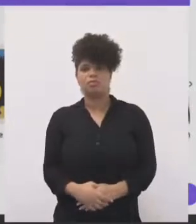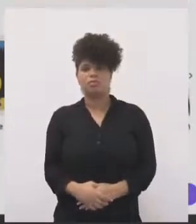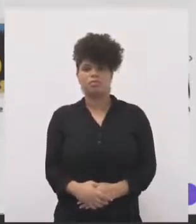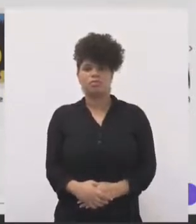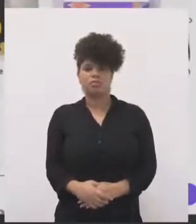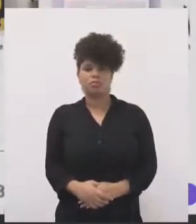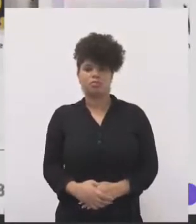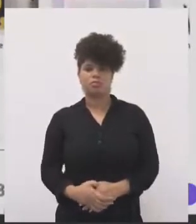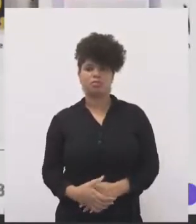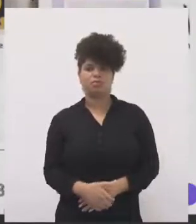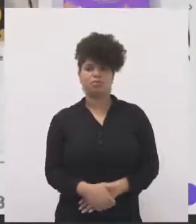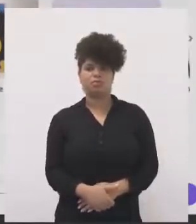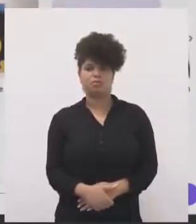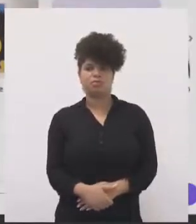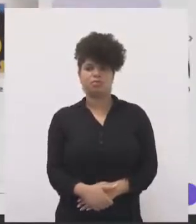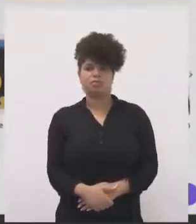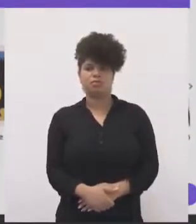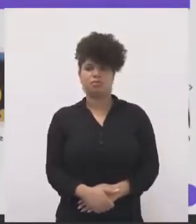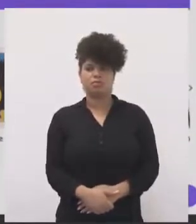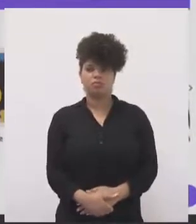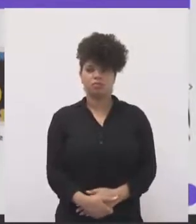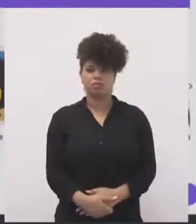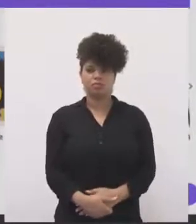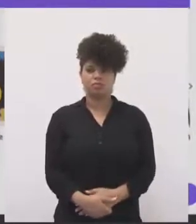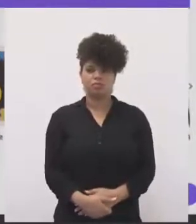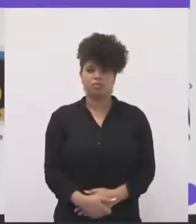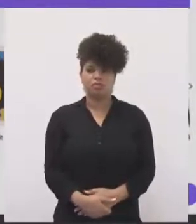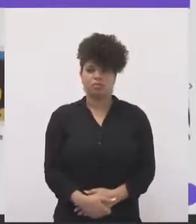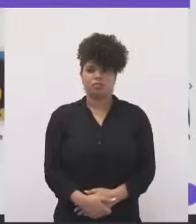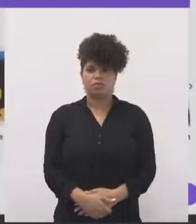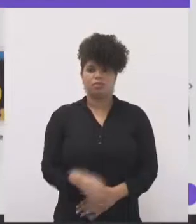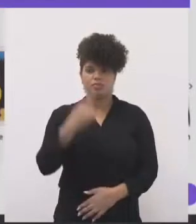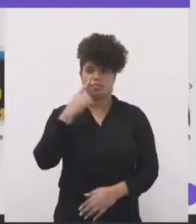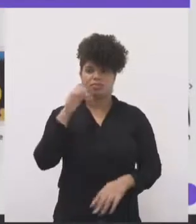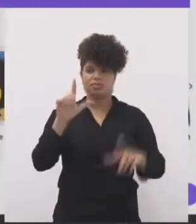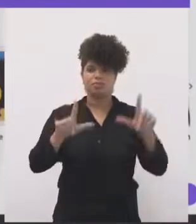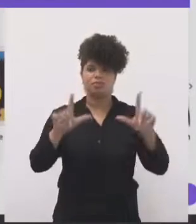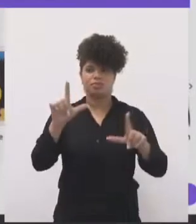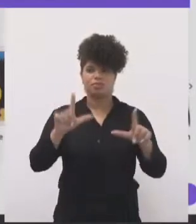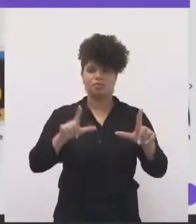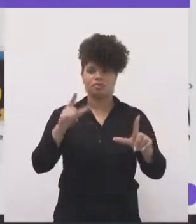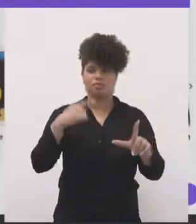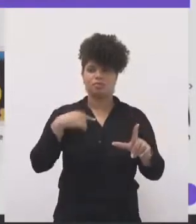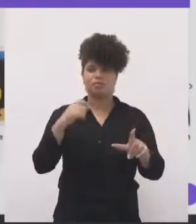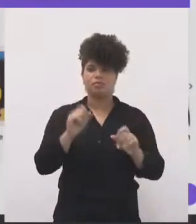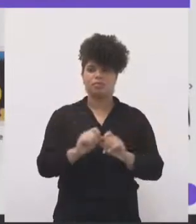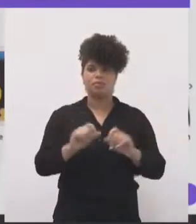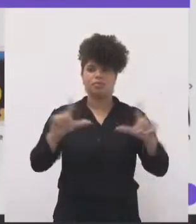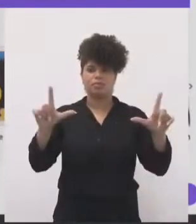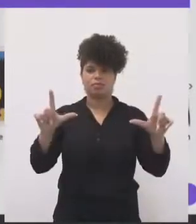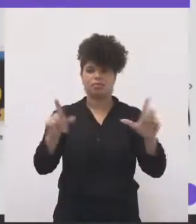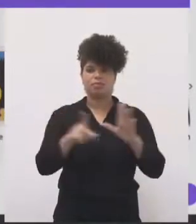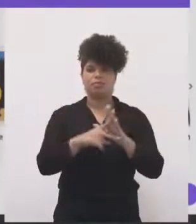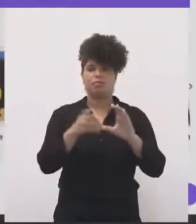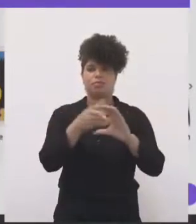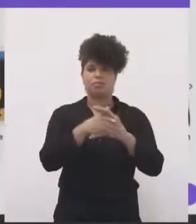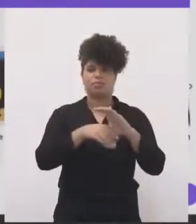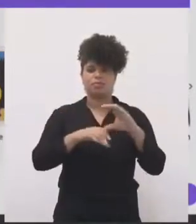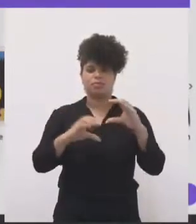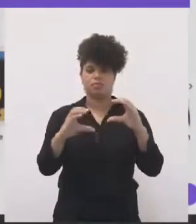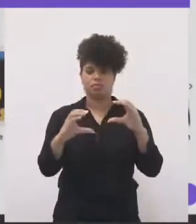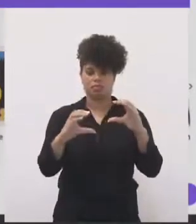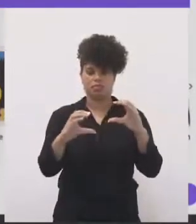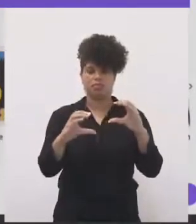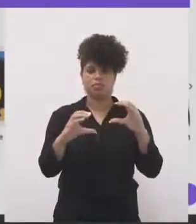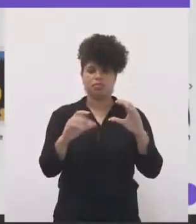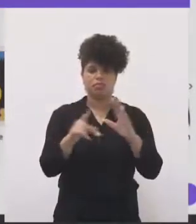Vocês estão vendo a tela? Já. Então, essa é a página inicial da Canva, do Canva